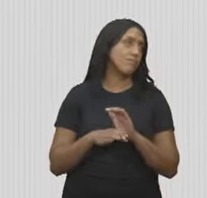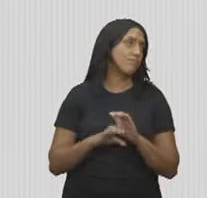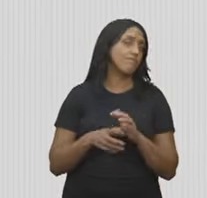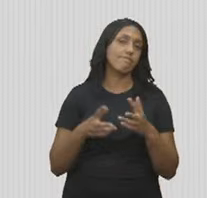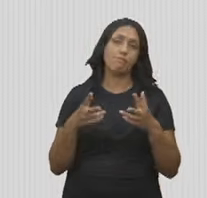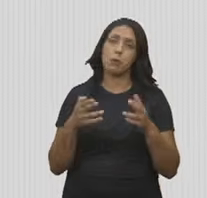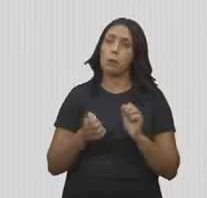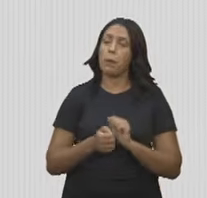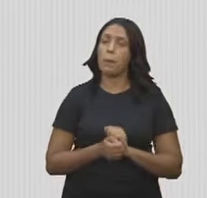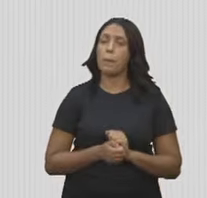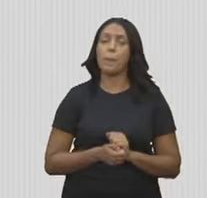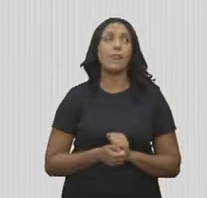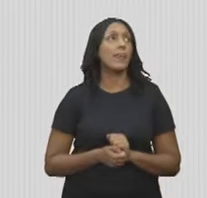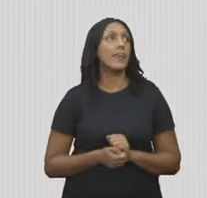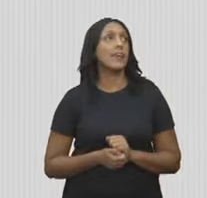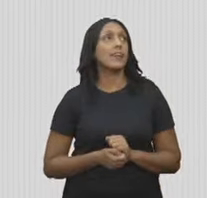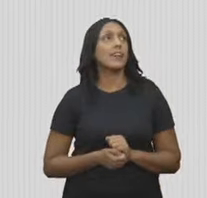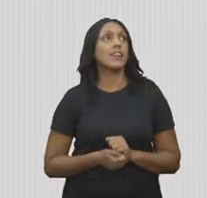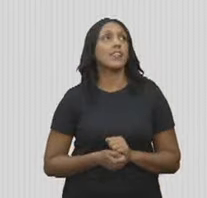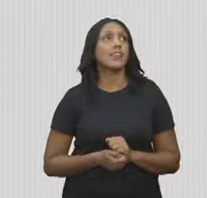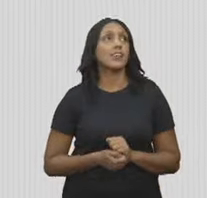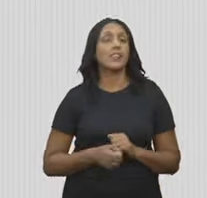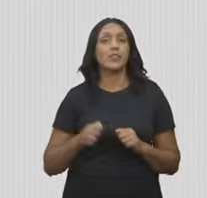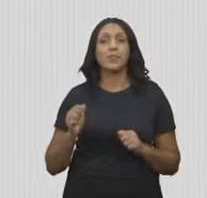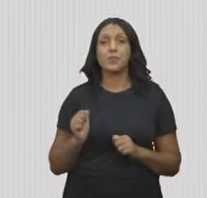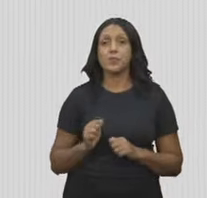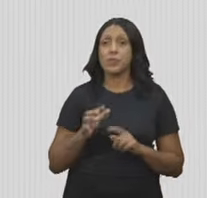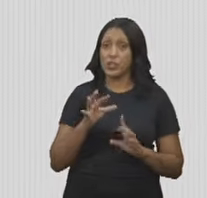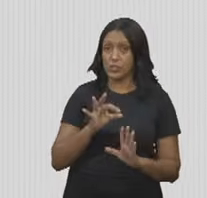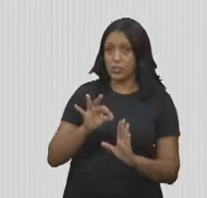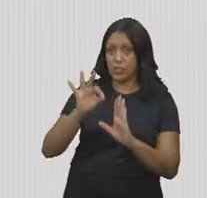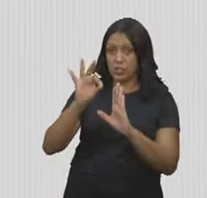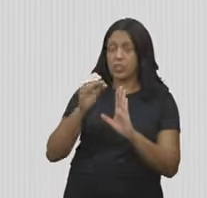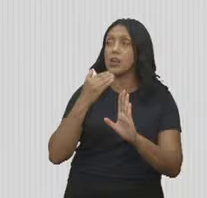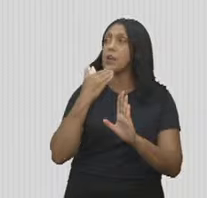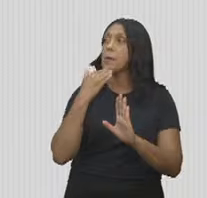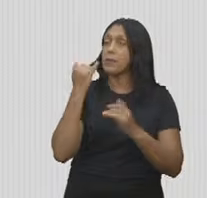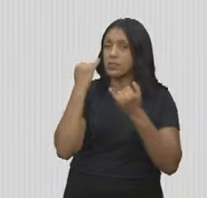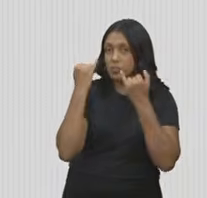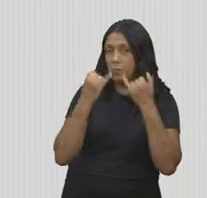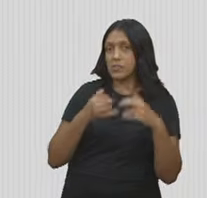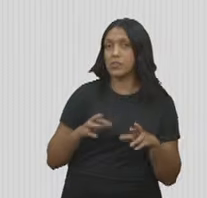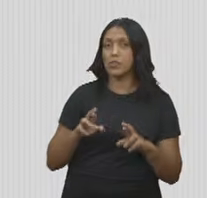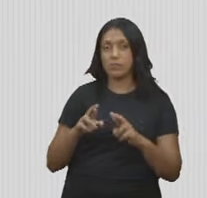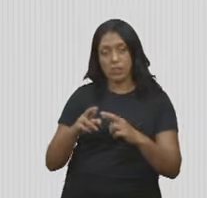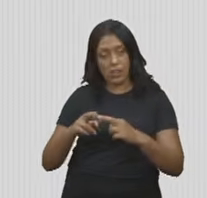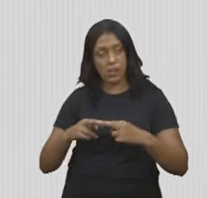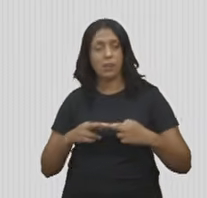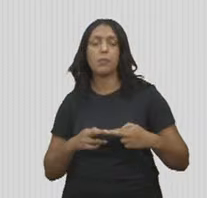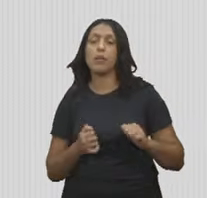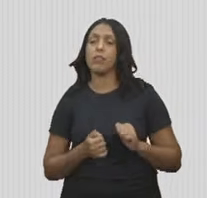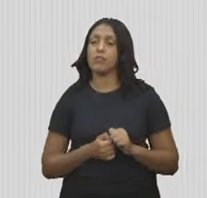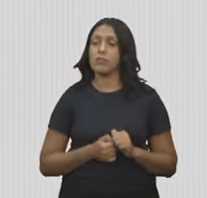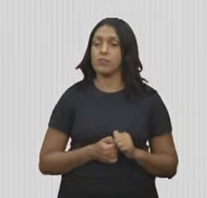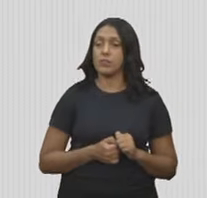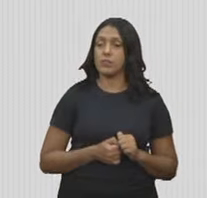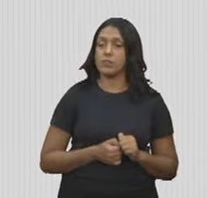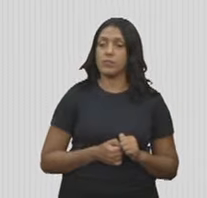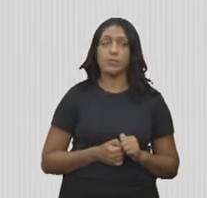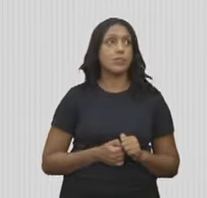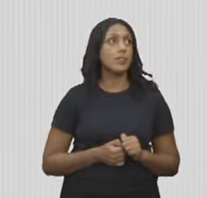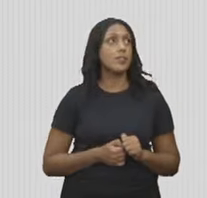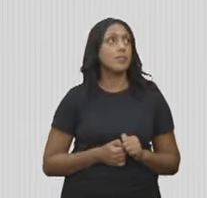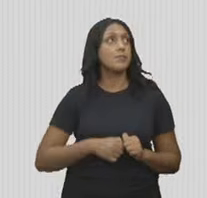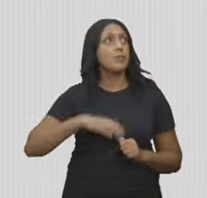indicações, requerimentos, pedidos de informação, abordando os pontos mais importantes da semana, aí, sempre lutando